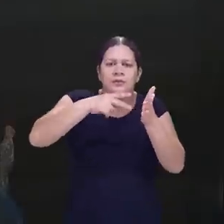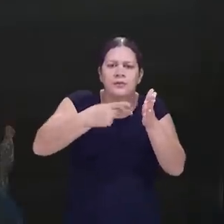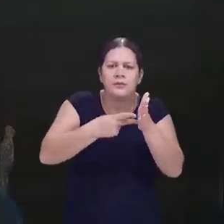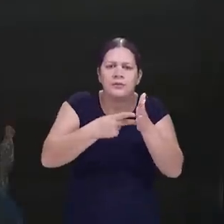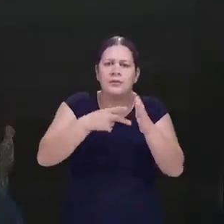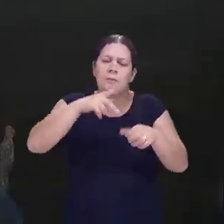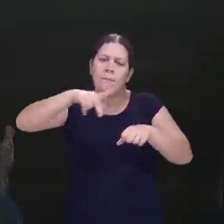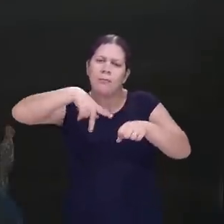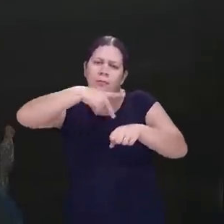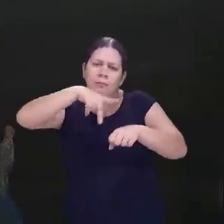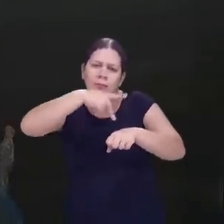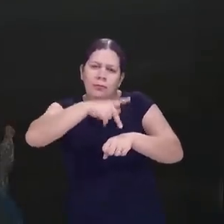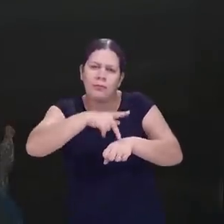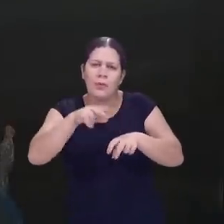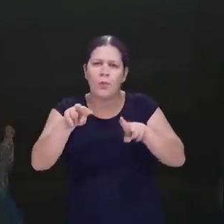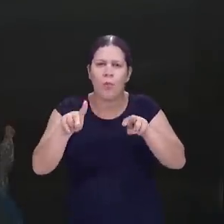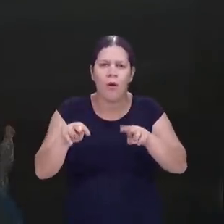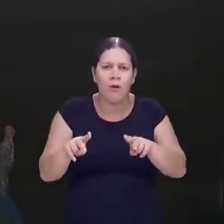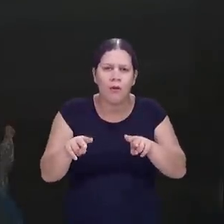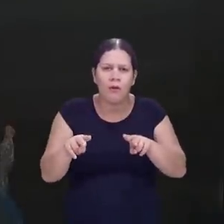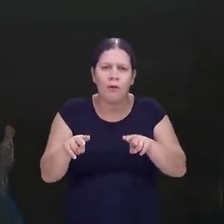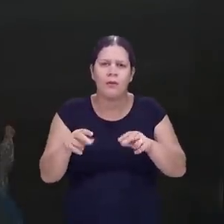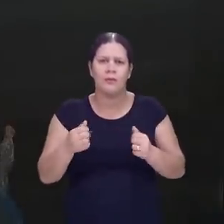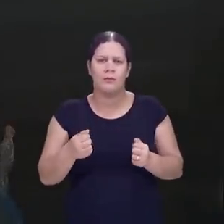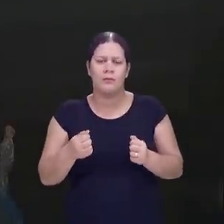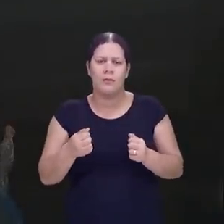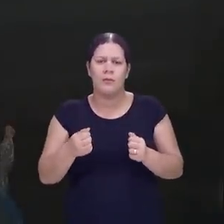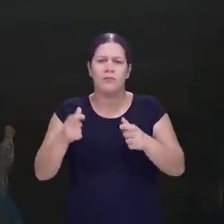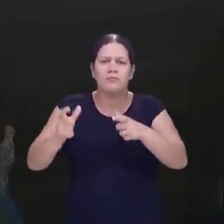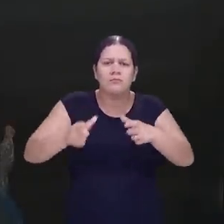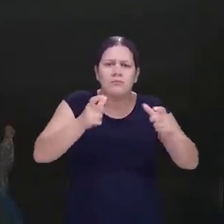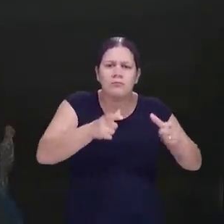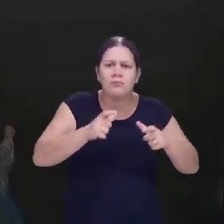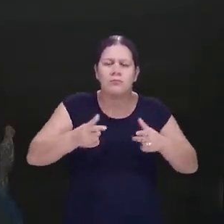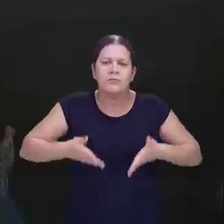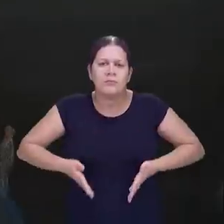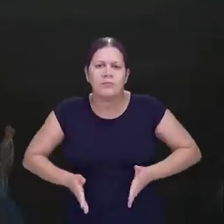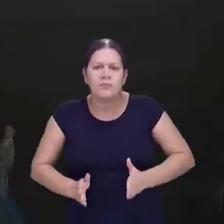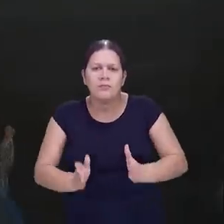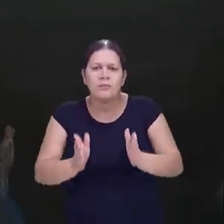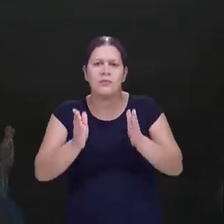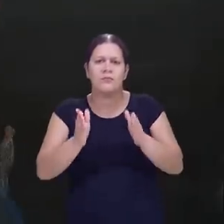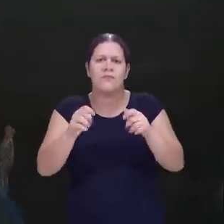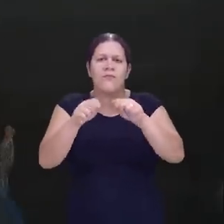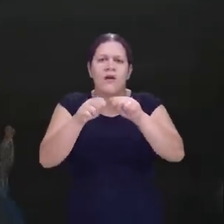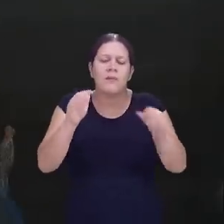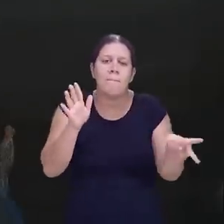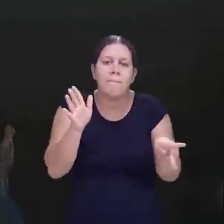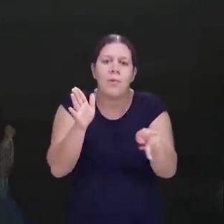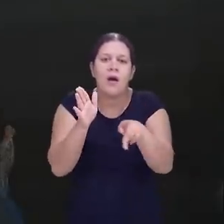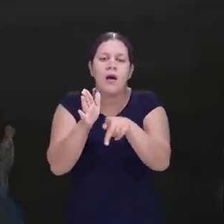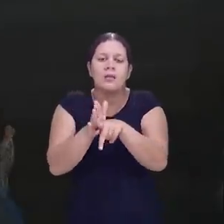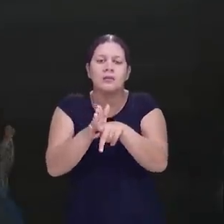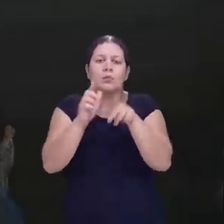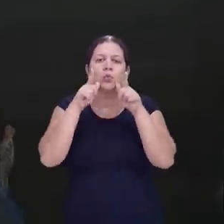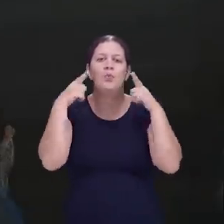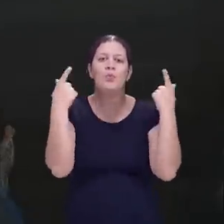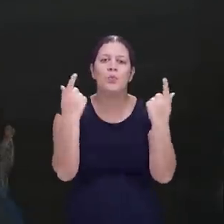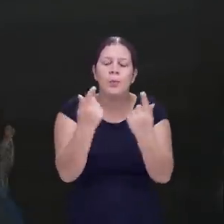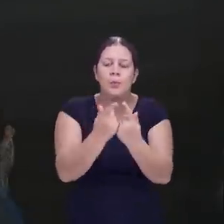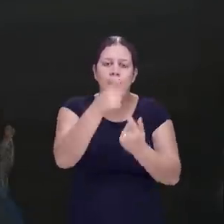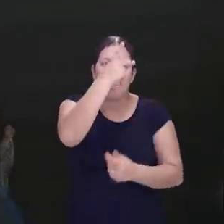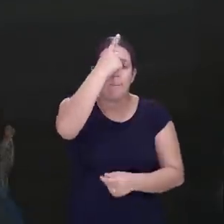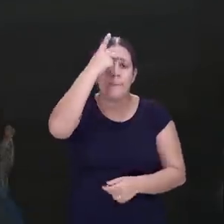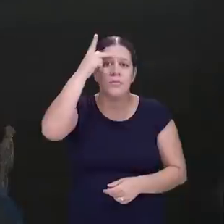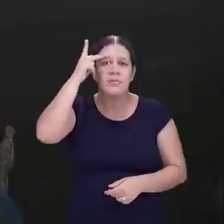país? Nação é a mesma coisa que nacionalidade? Que fazer parte de um grupo